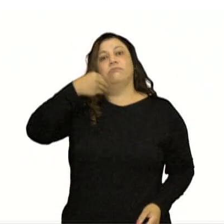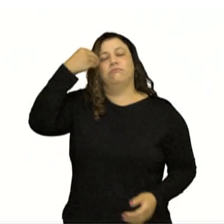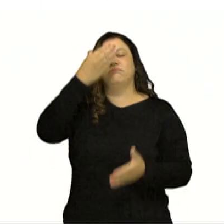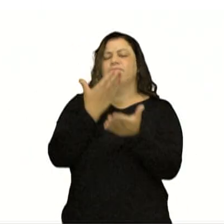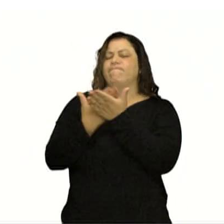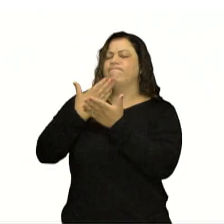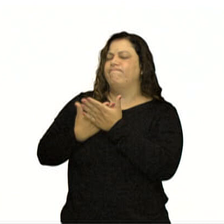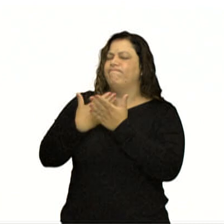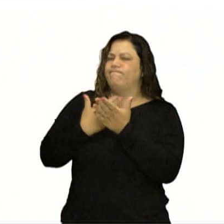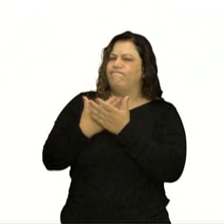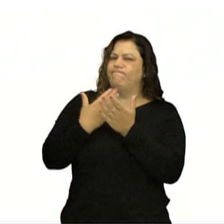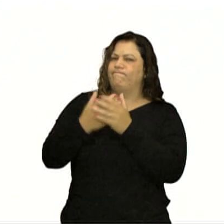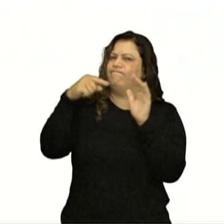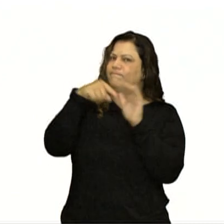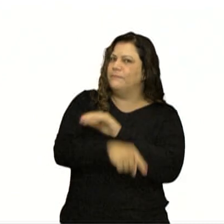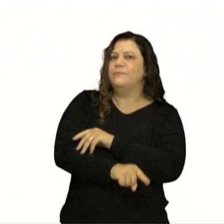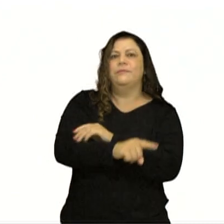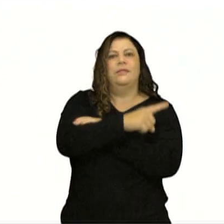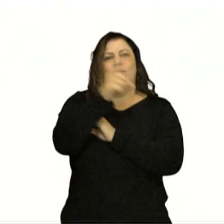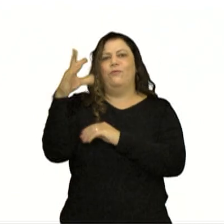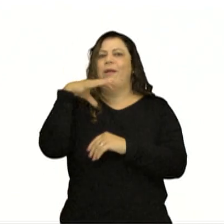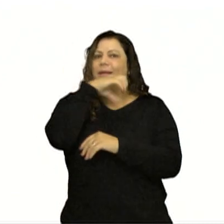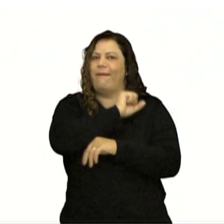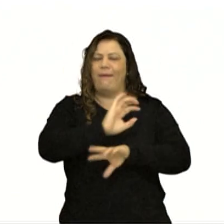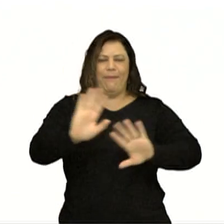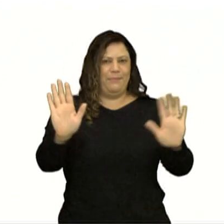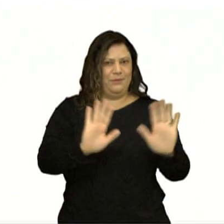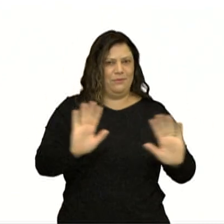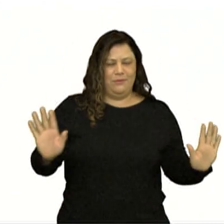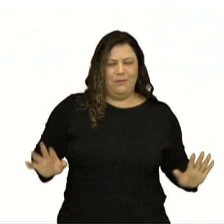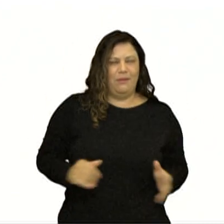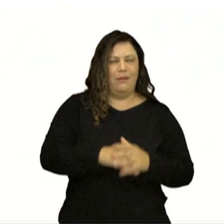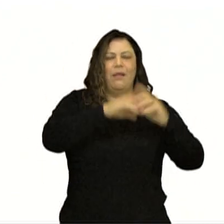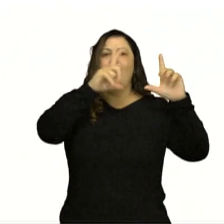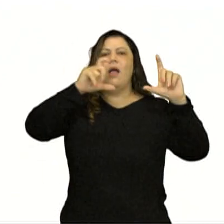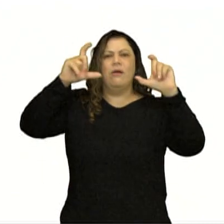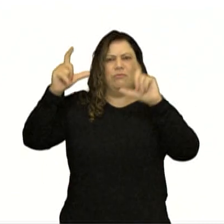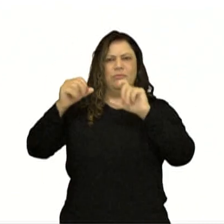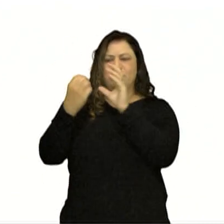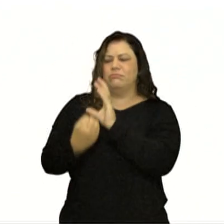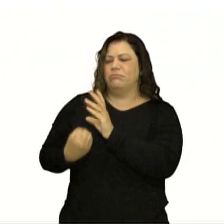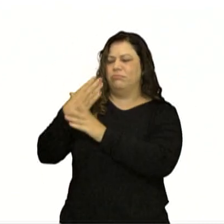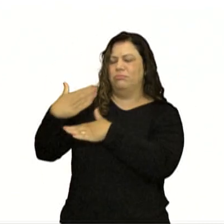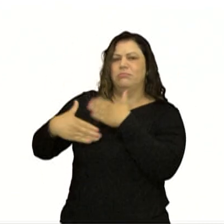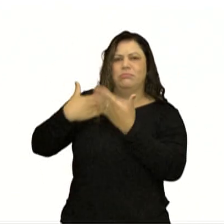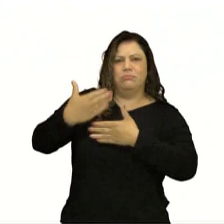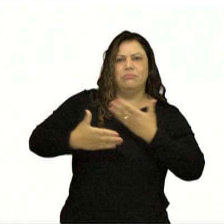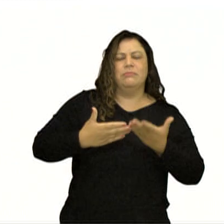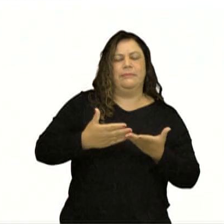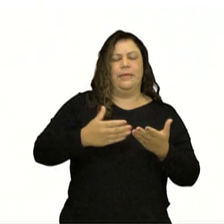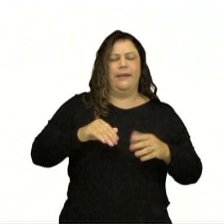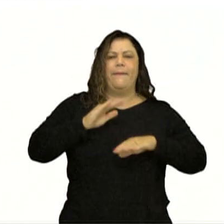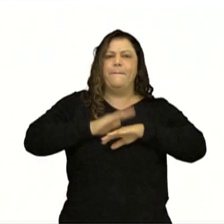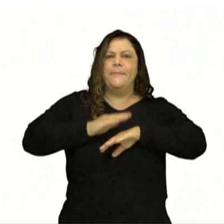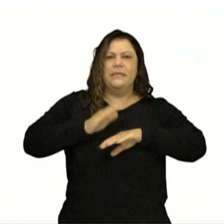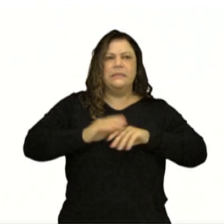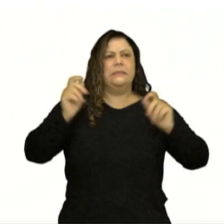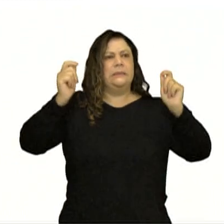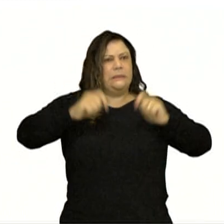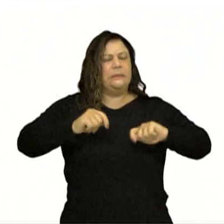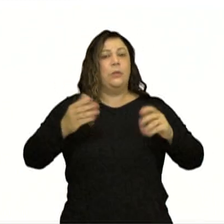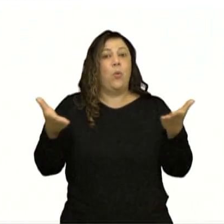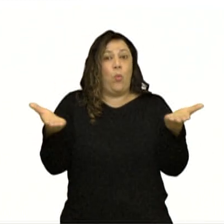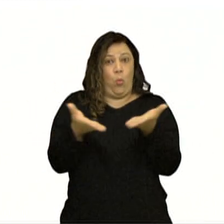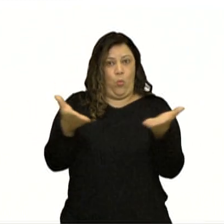estudos. Não foi assim da noite para o dia. A fotografia, produzida com máquinas manuais, hoje